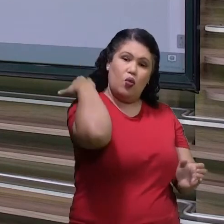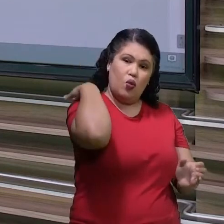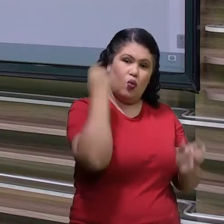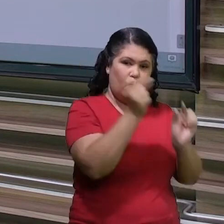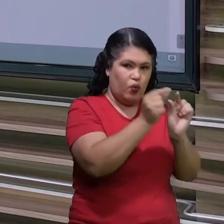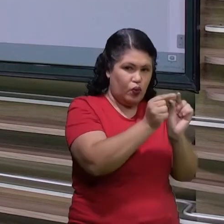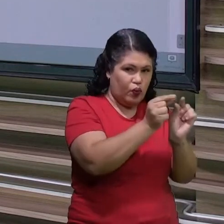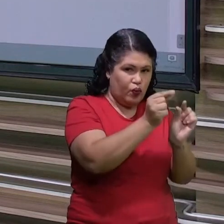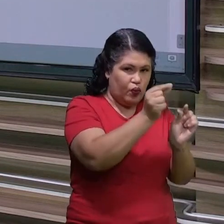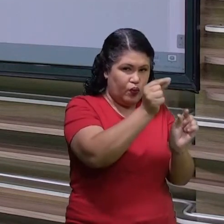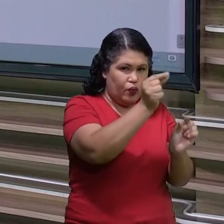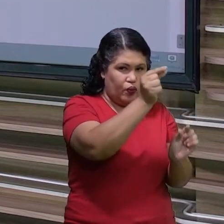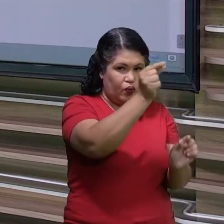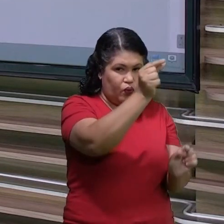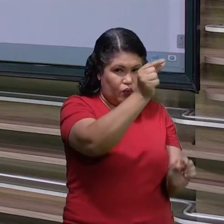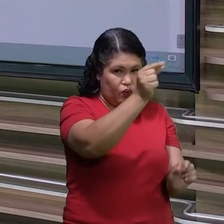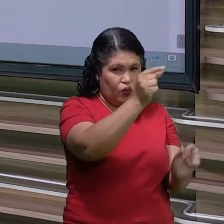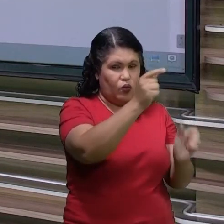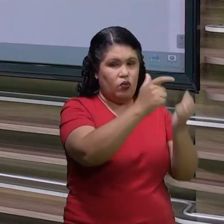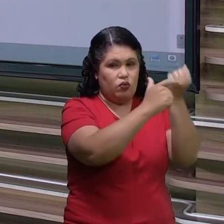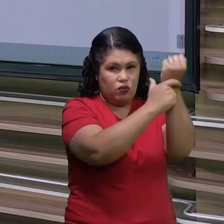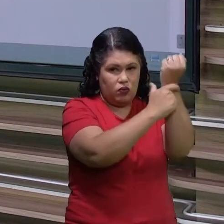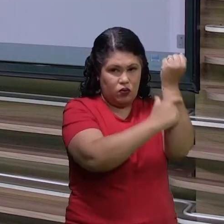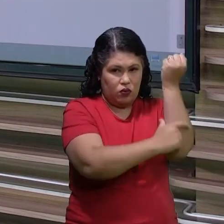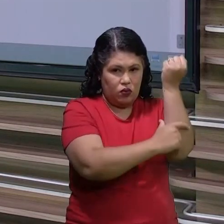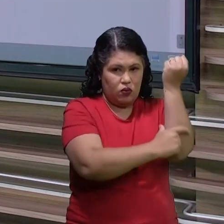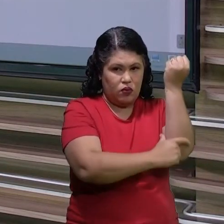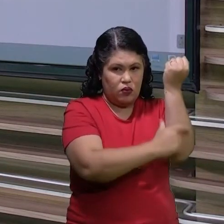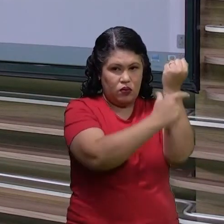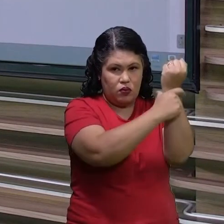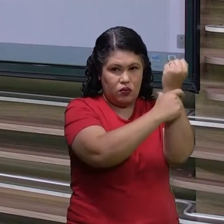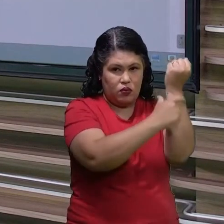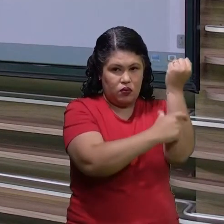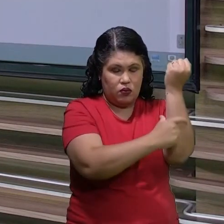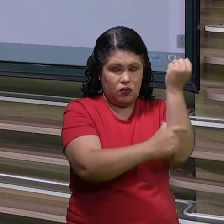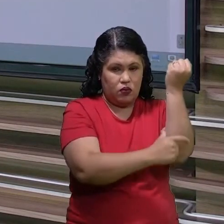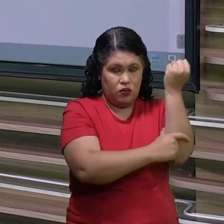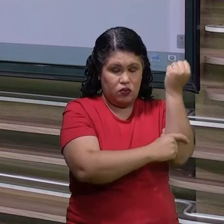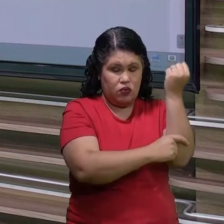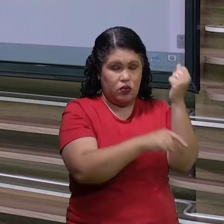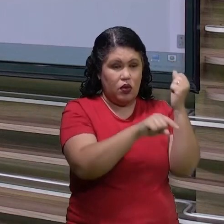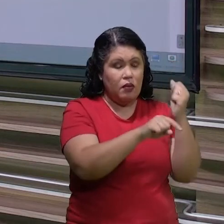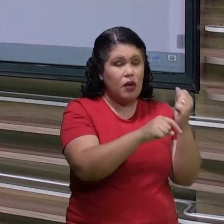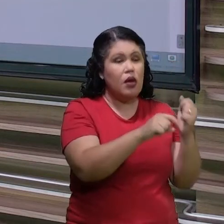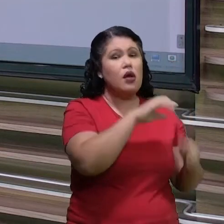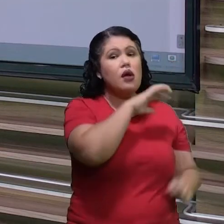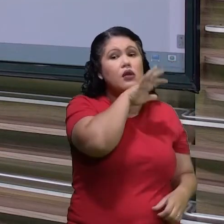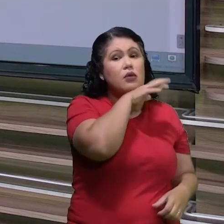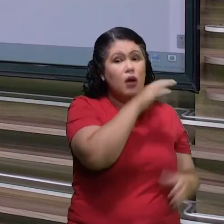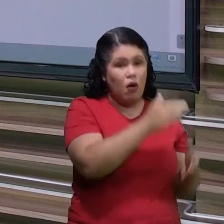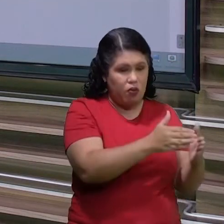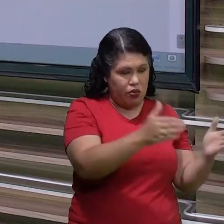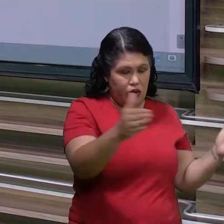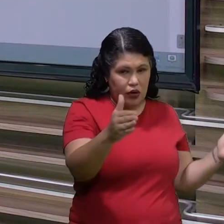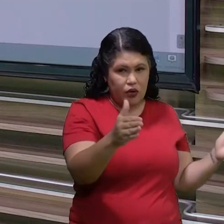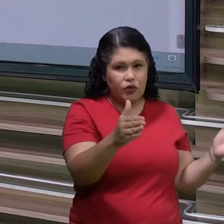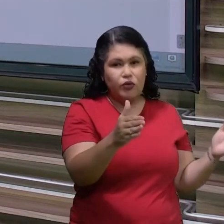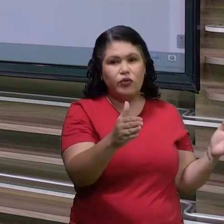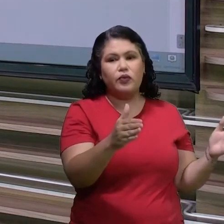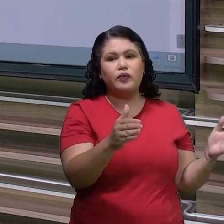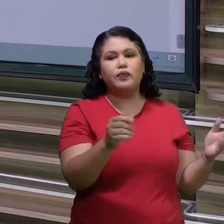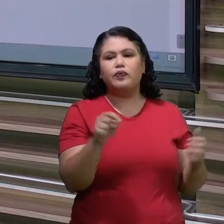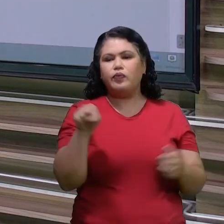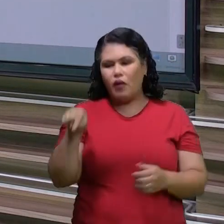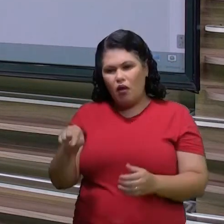bem de sustentação, muito bem definida, e geralmente são de animais grandes, né? E os invertebrados, eles não têm